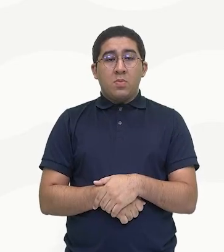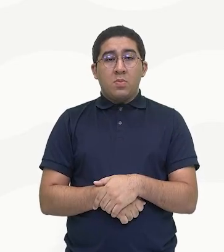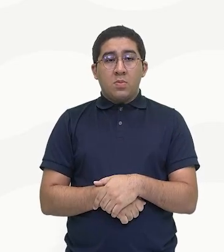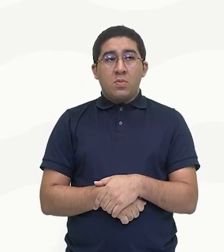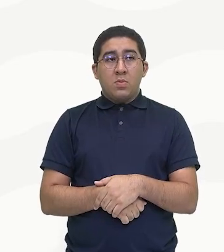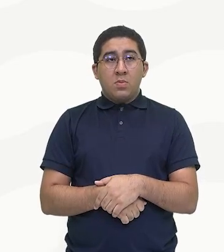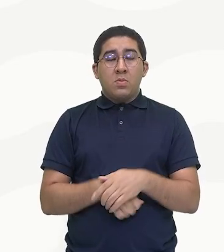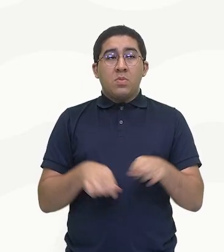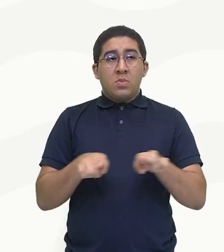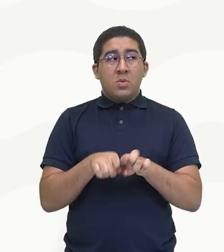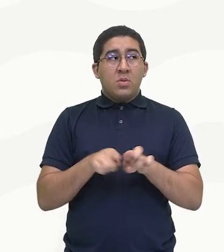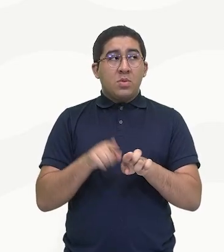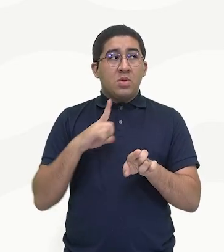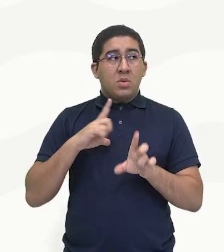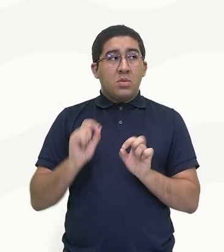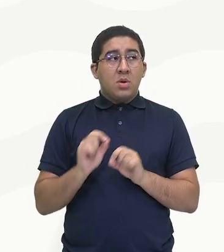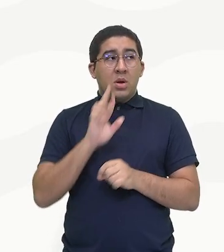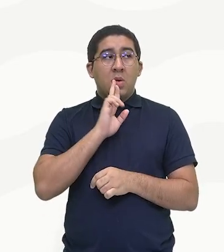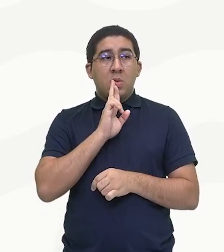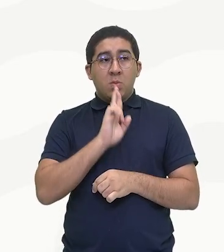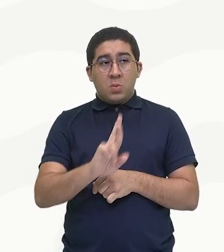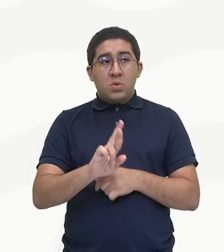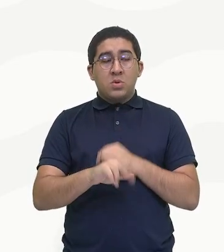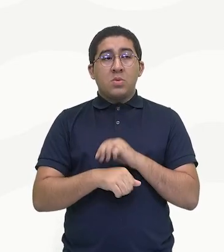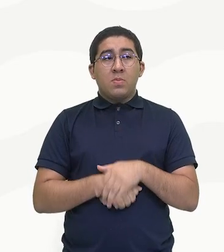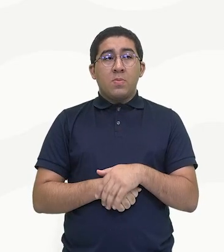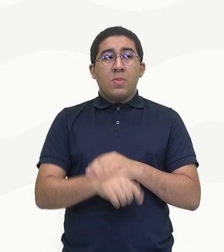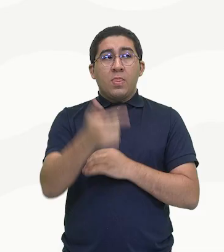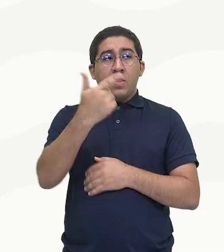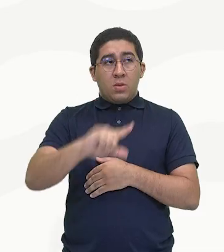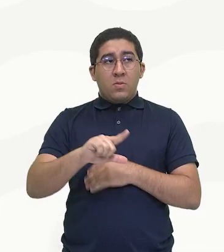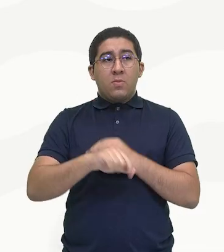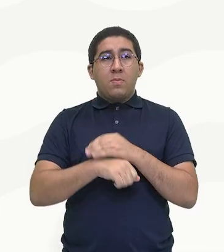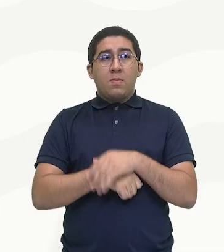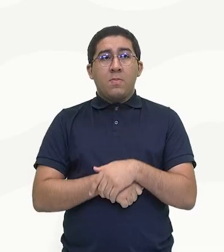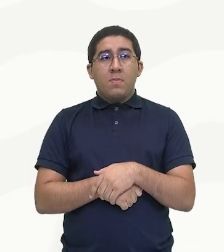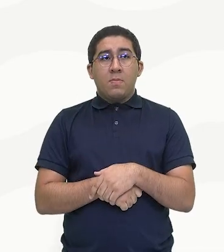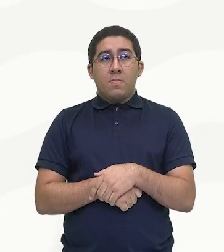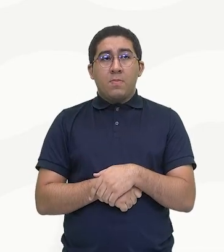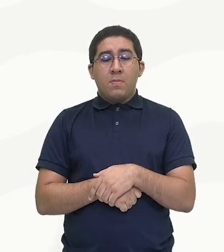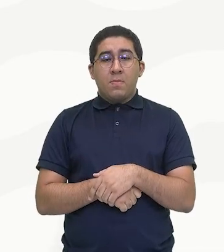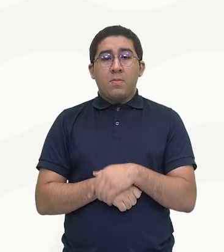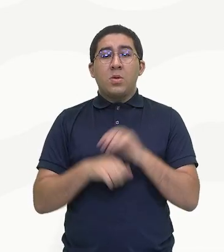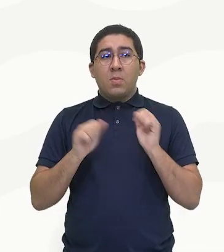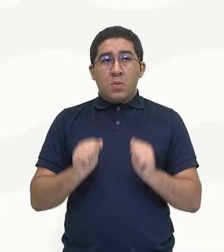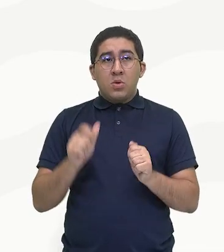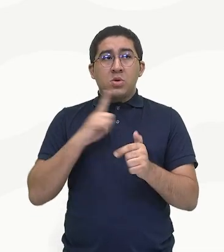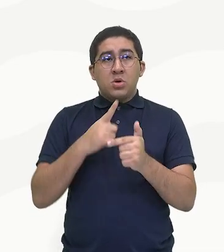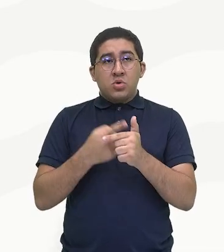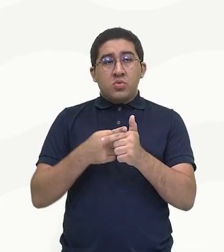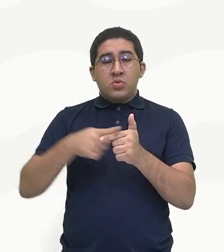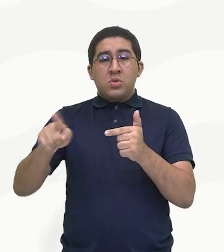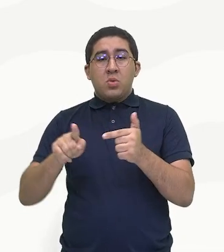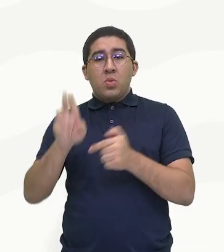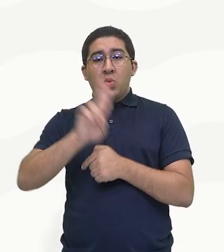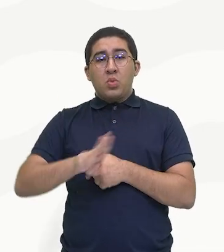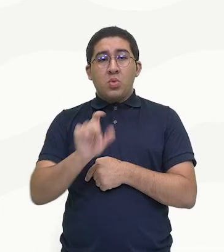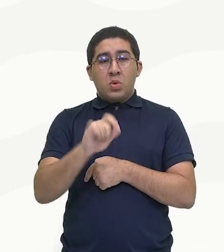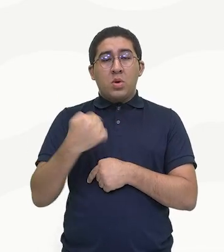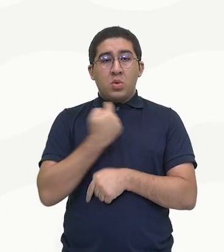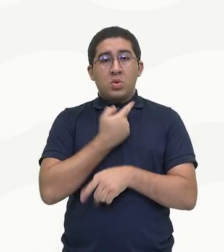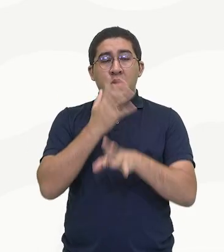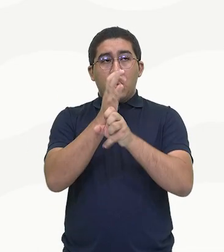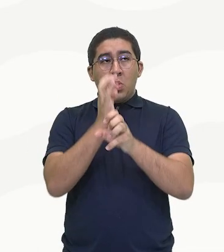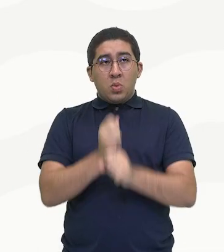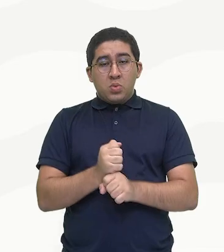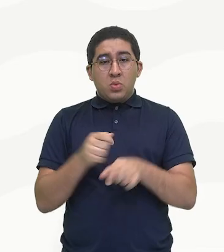E nós temos aí o resultado. Então, mais uma vez, você pode fazer essa divisão usando ali a nossa